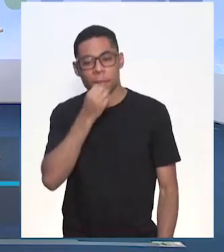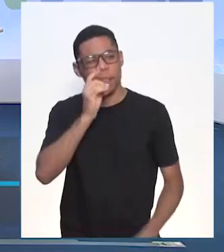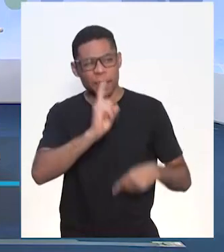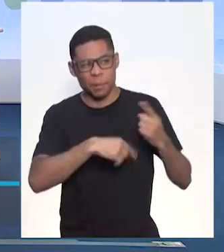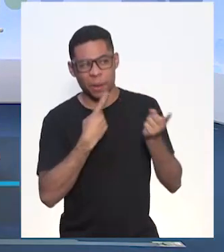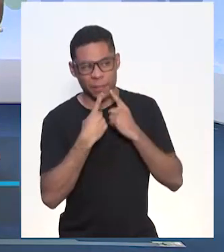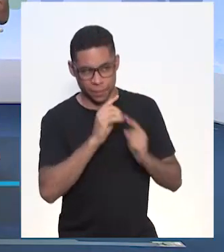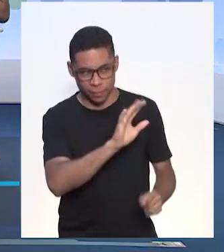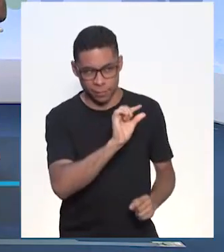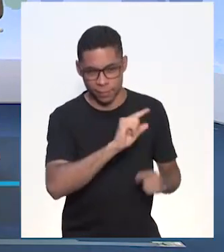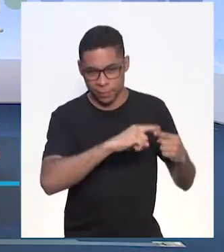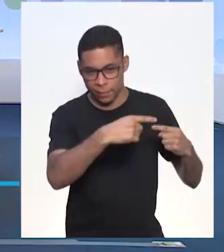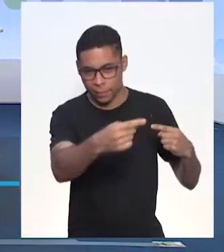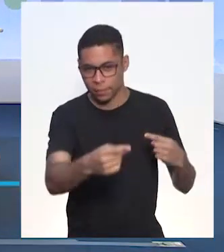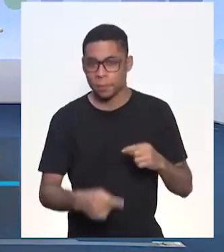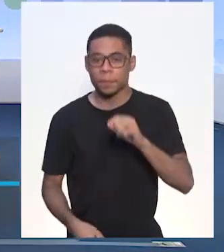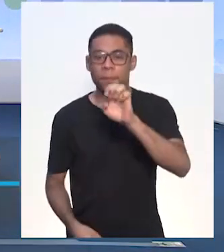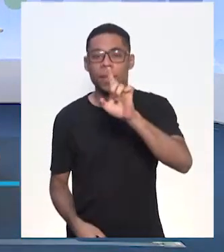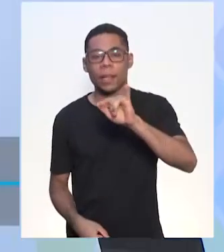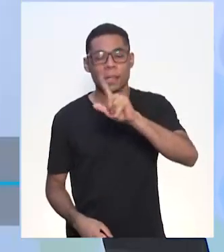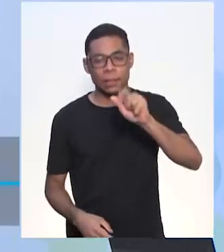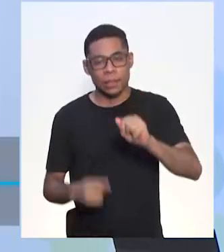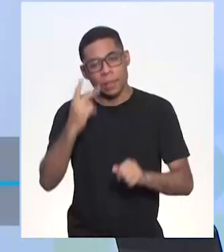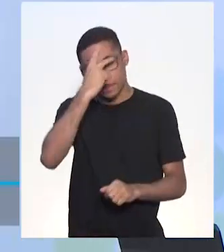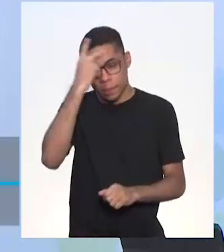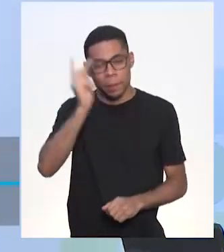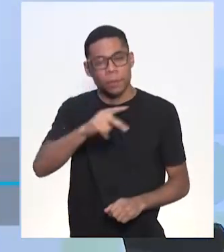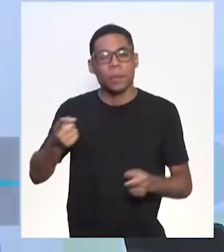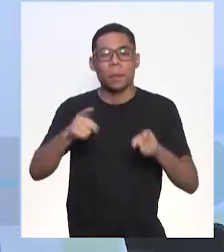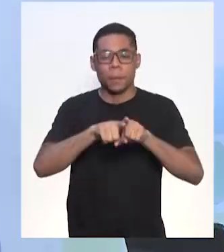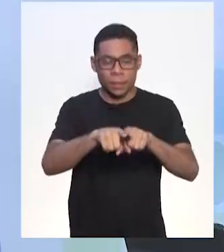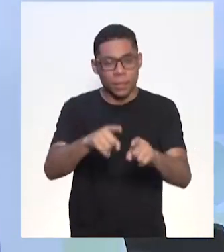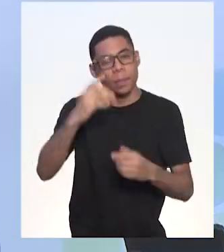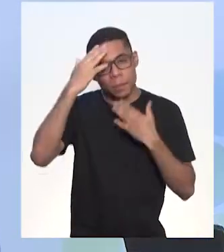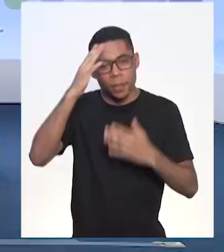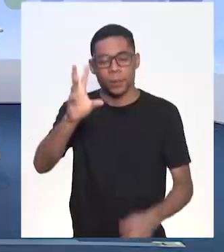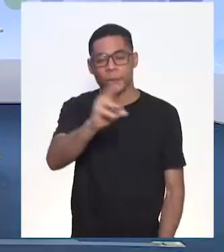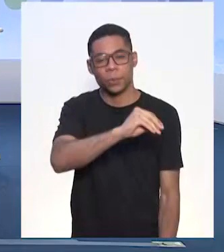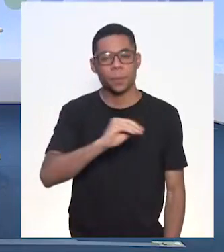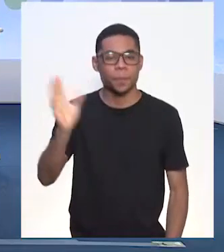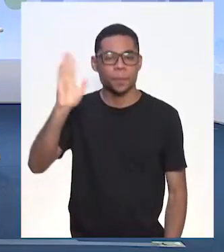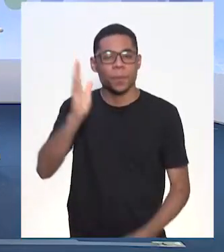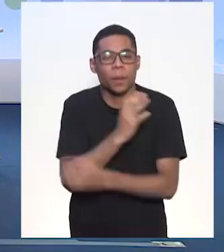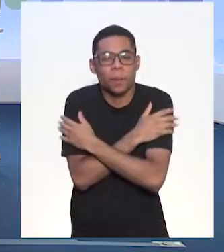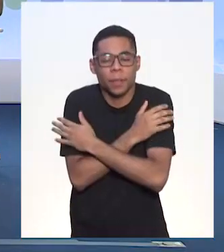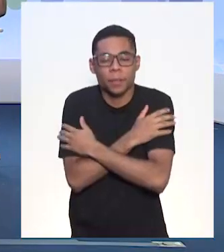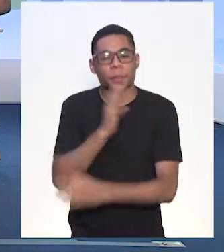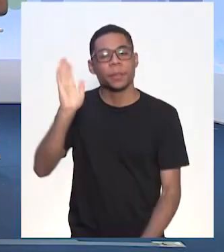gente acerta. professores e professoras parceiras, um abraço a todos, valeu, tchau.